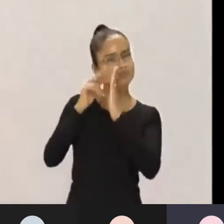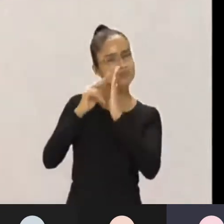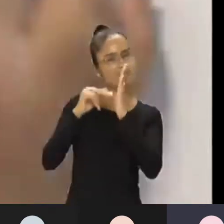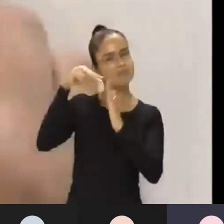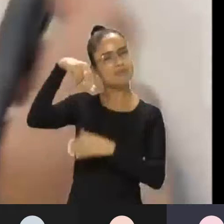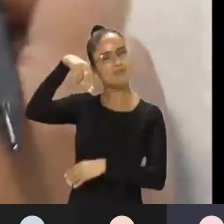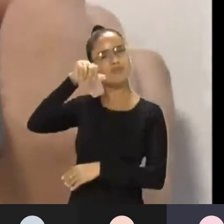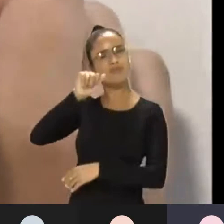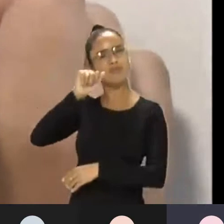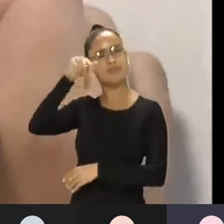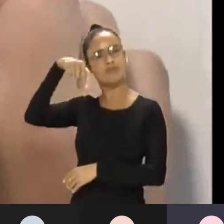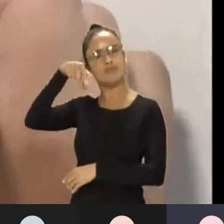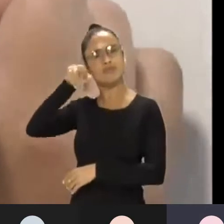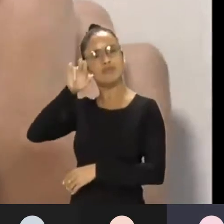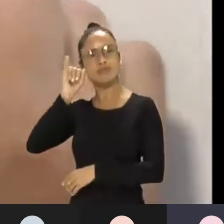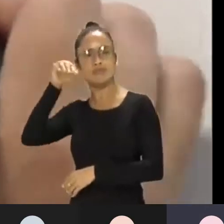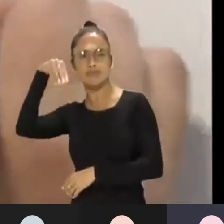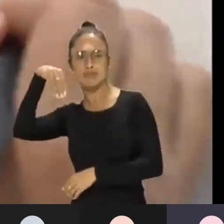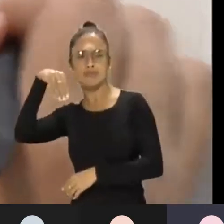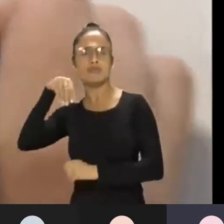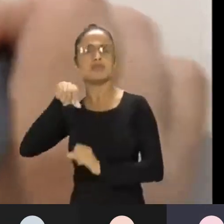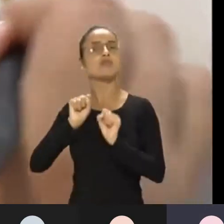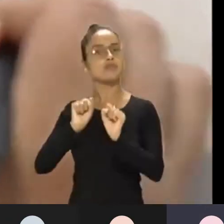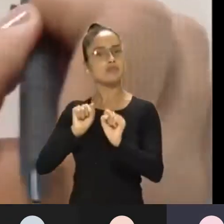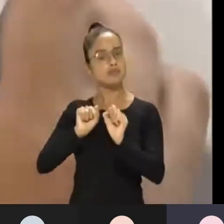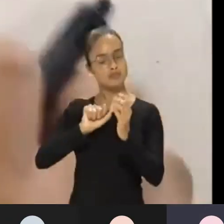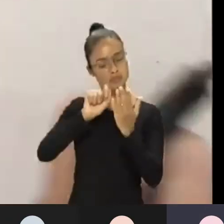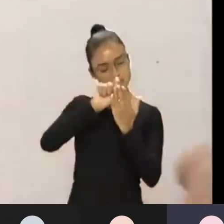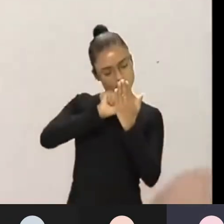Vou só tirar os excessos. Então, aqui, ó,